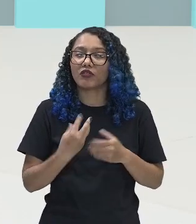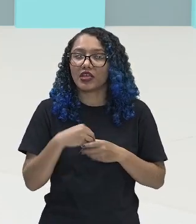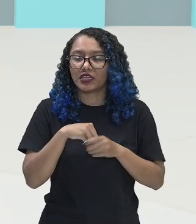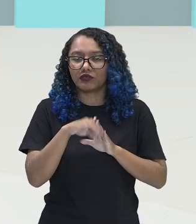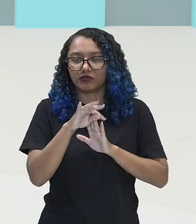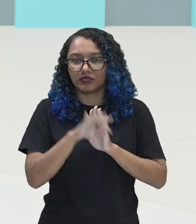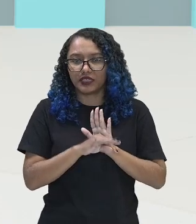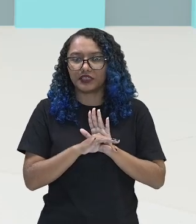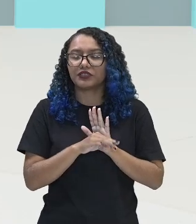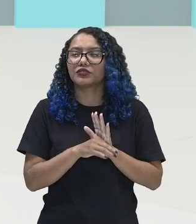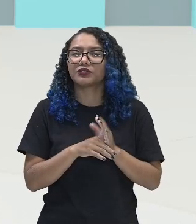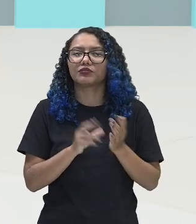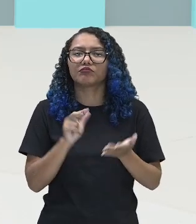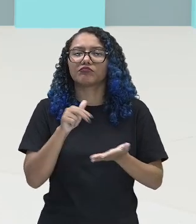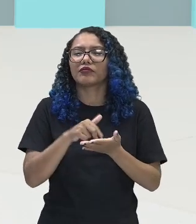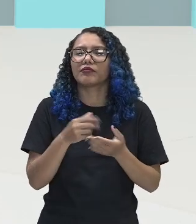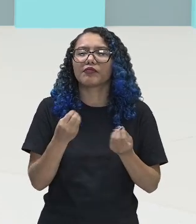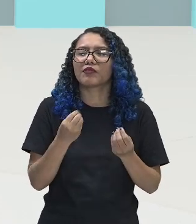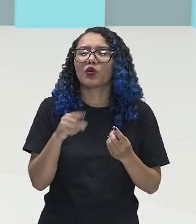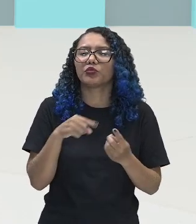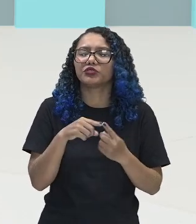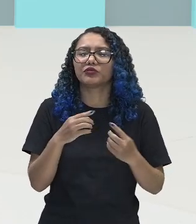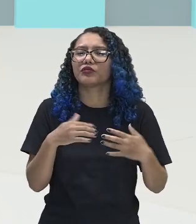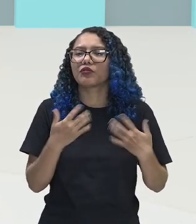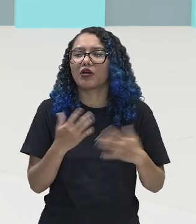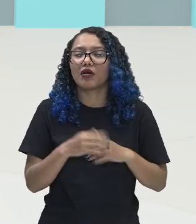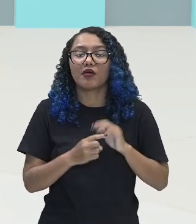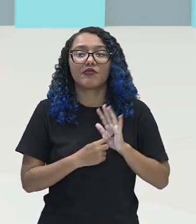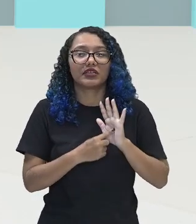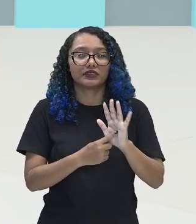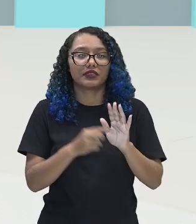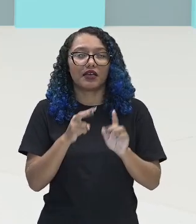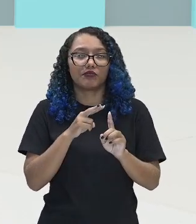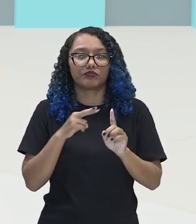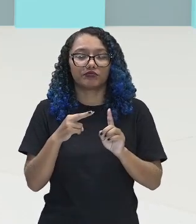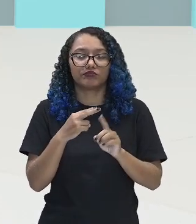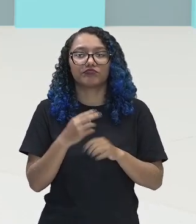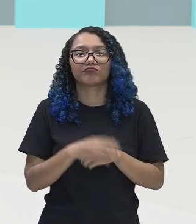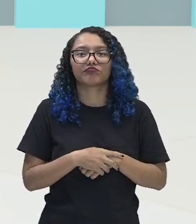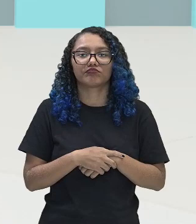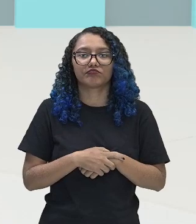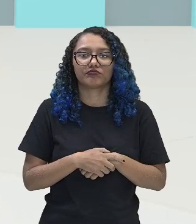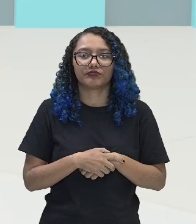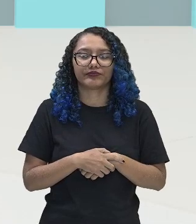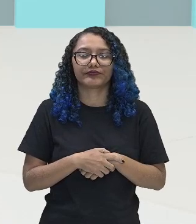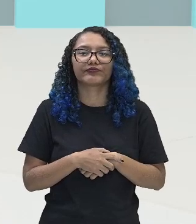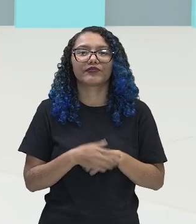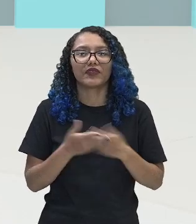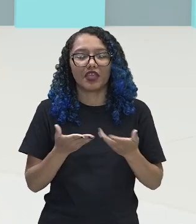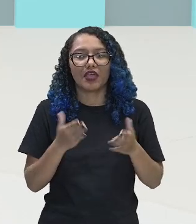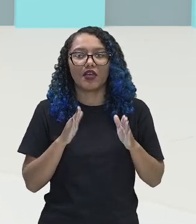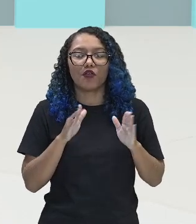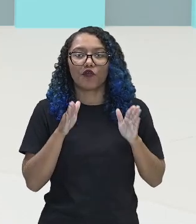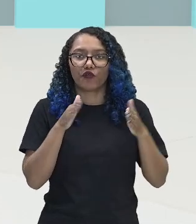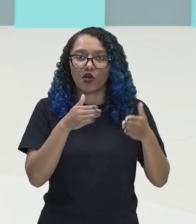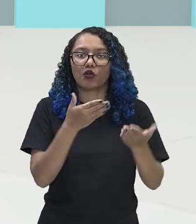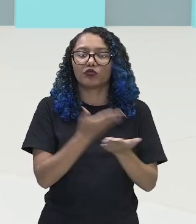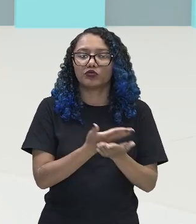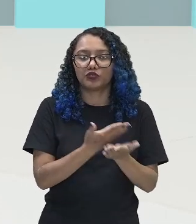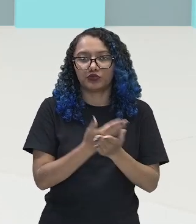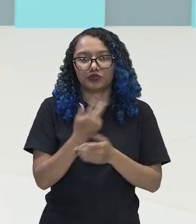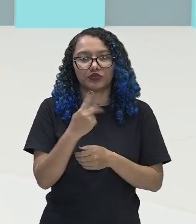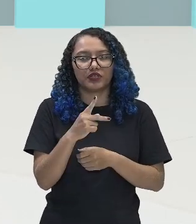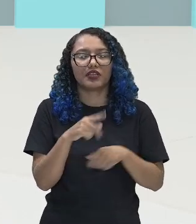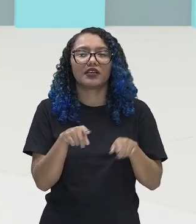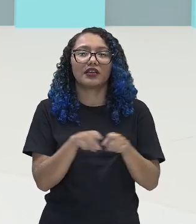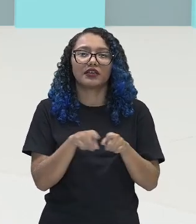minha voz, a minha cultura. Então, todo esse processo do doutoramento dela se volta para isso. Além desse fato, ela trabalha nas